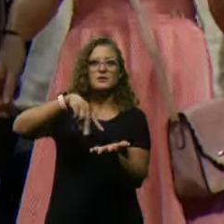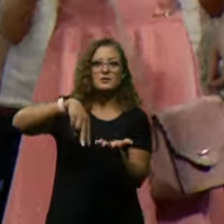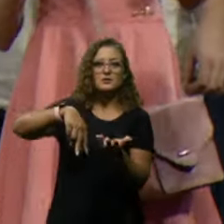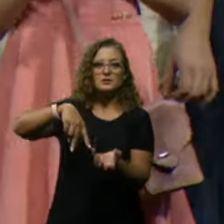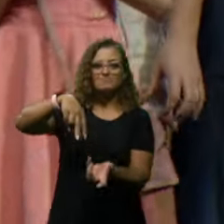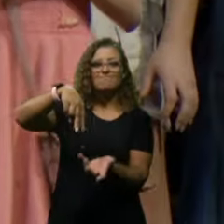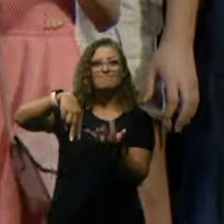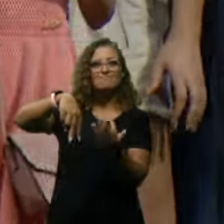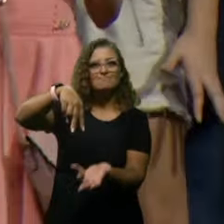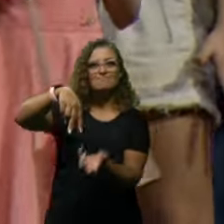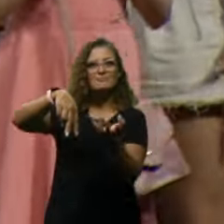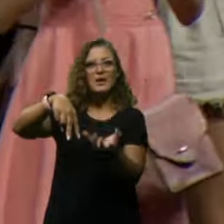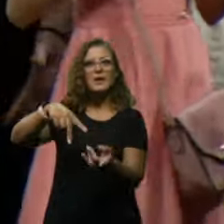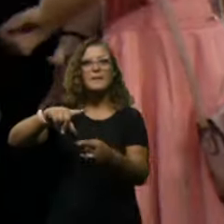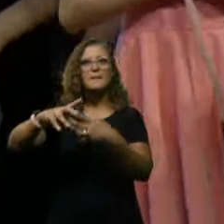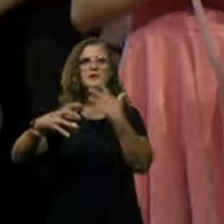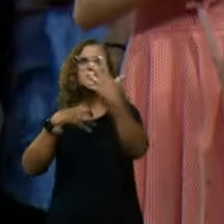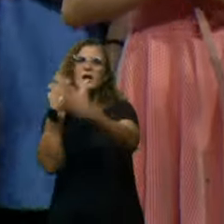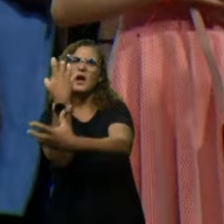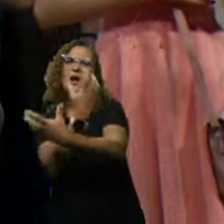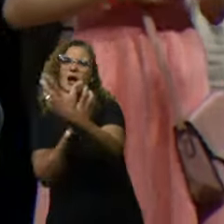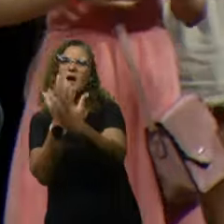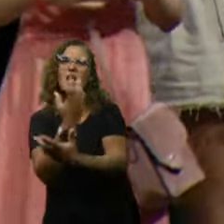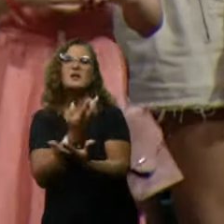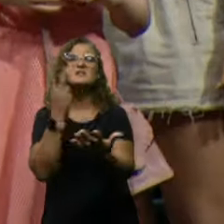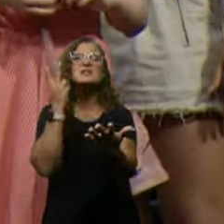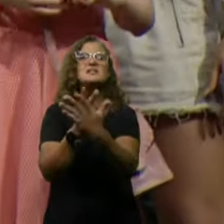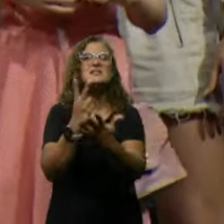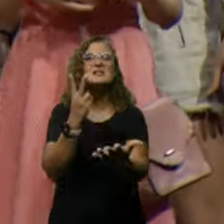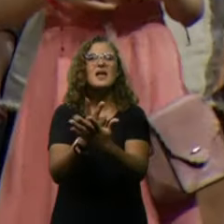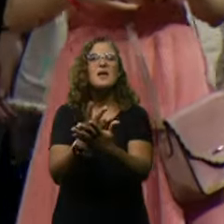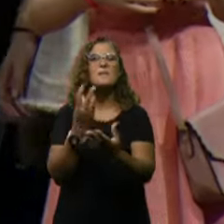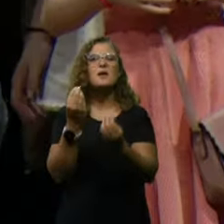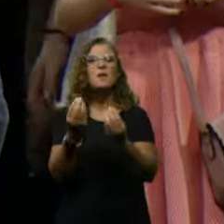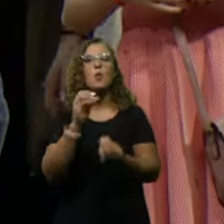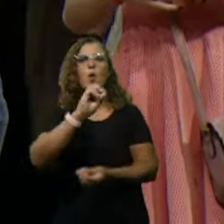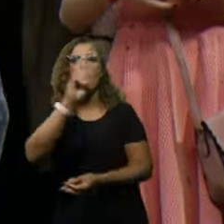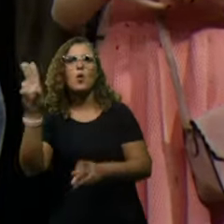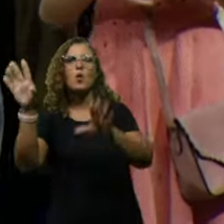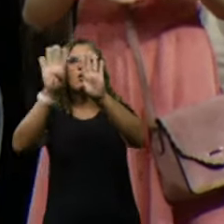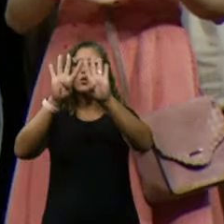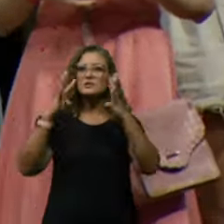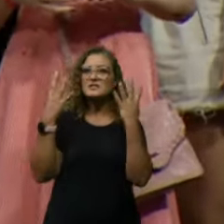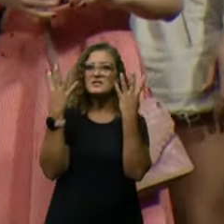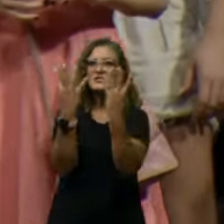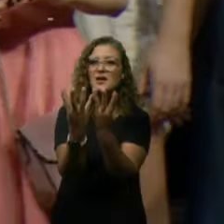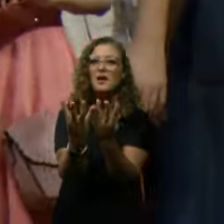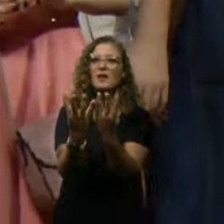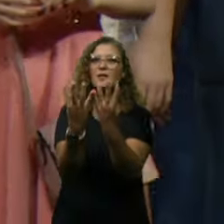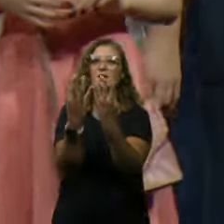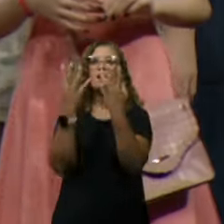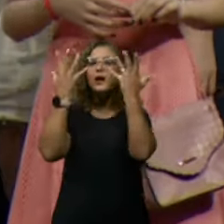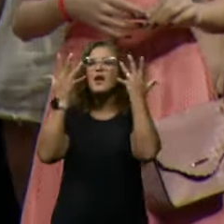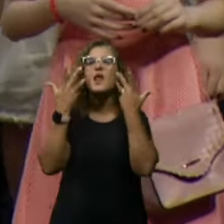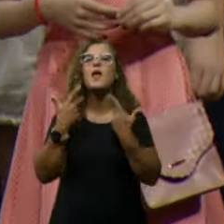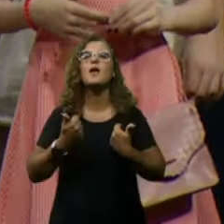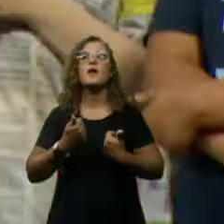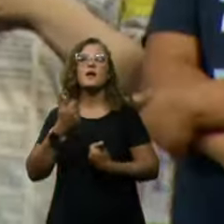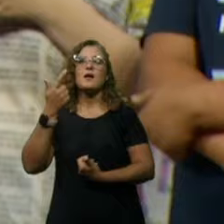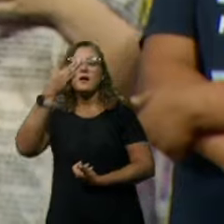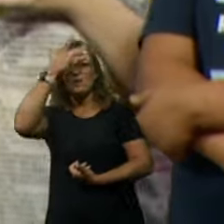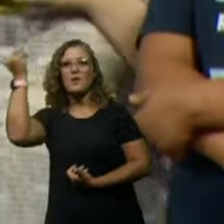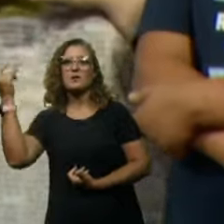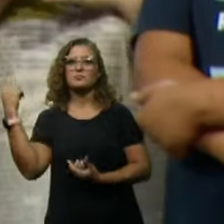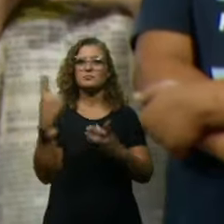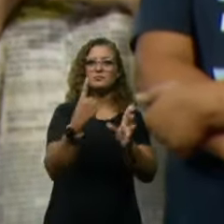concepção de eternidade é essa que faz um homem no final de sua vida e eu falo do apóstolo Paulo está encarcerado dentro